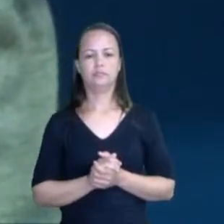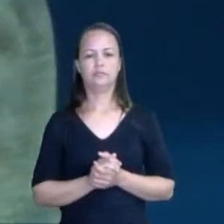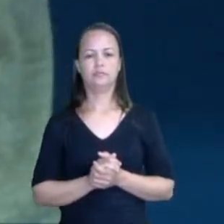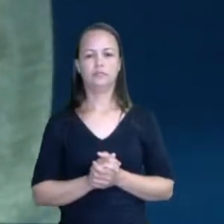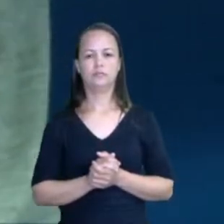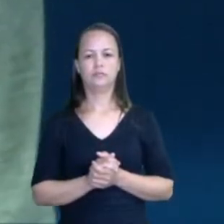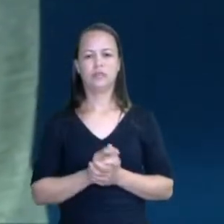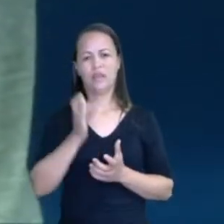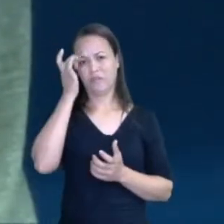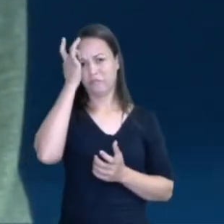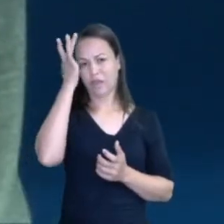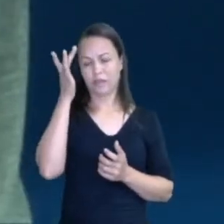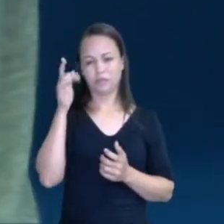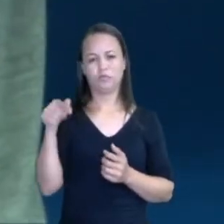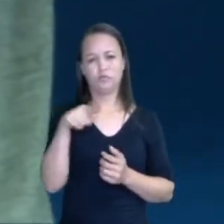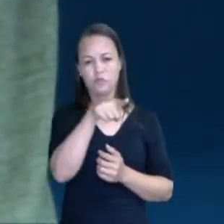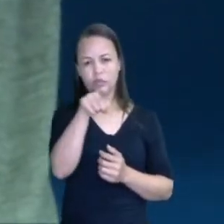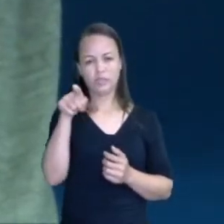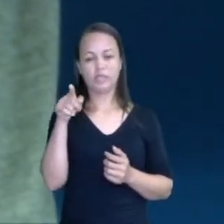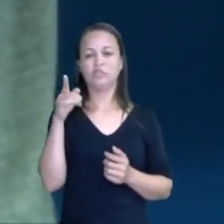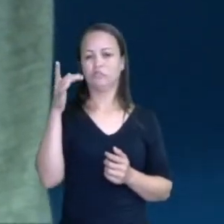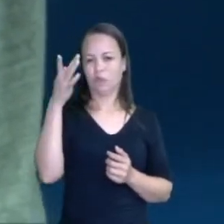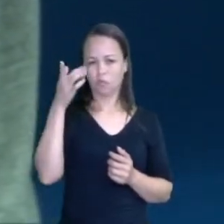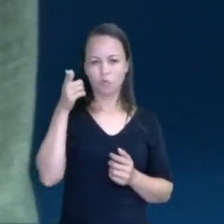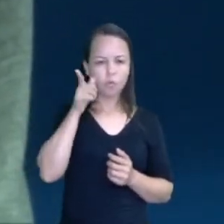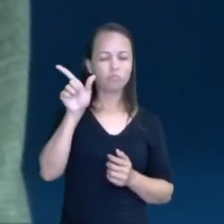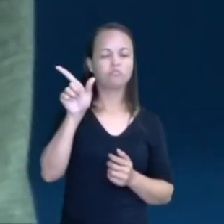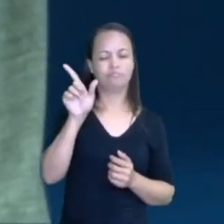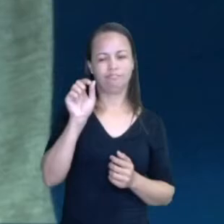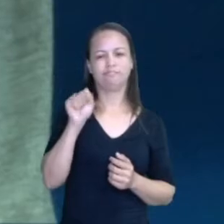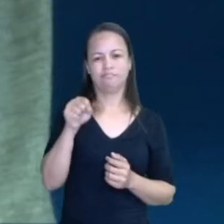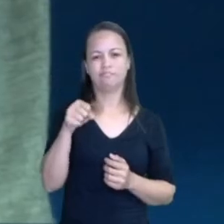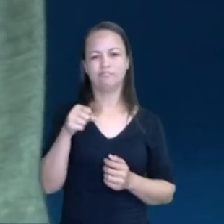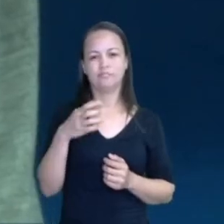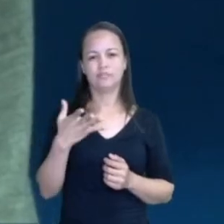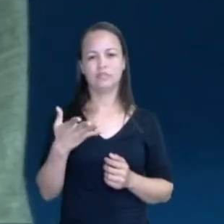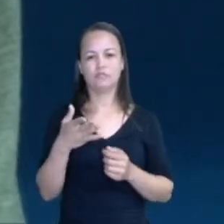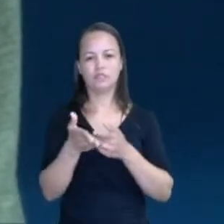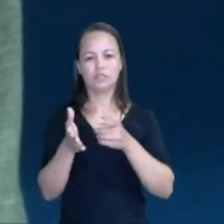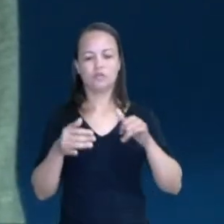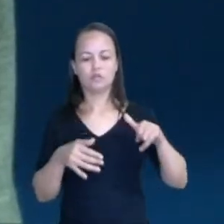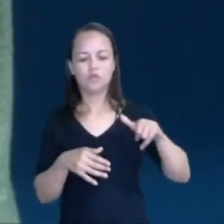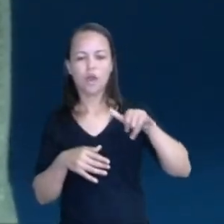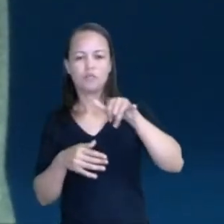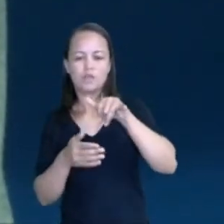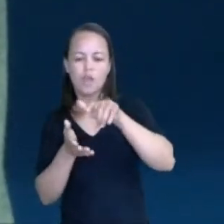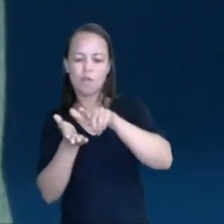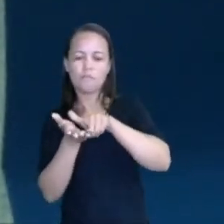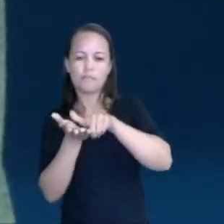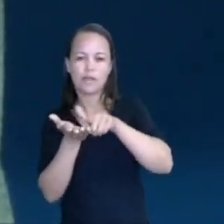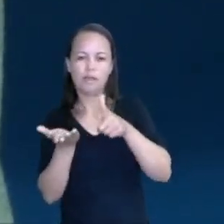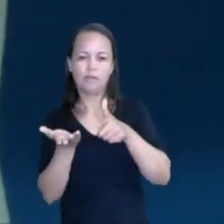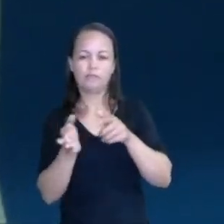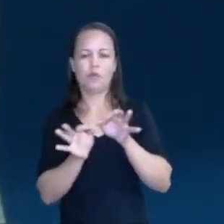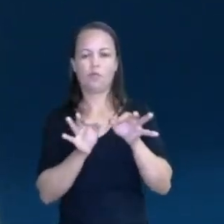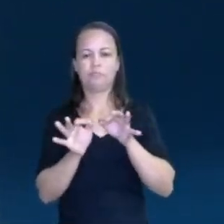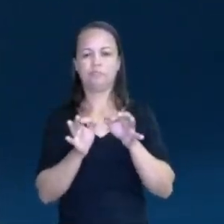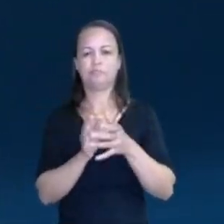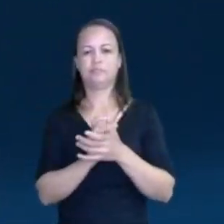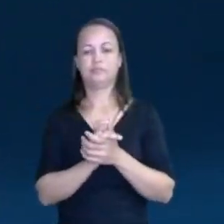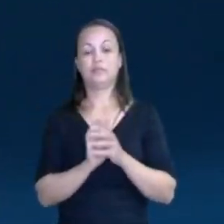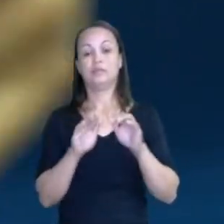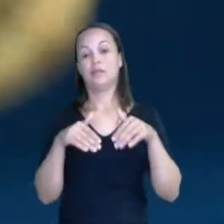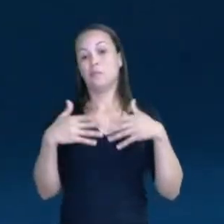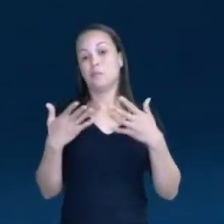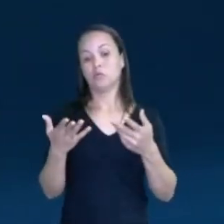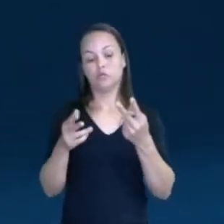Vejam como é fácil. Tenho certeza que aí em casa vocês vão conseguir fazer o aviãozinho tranquilamente. Pronto, depois que